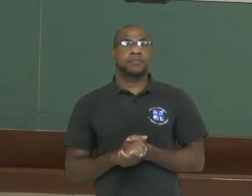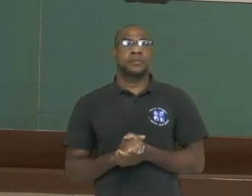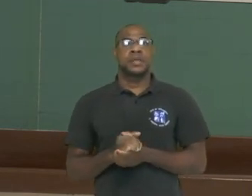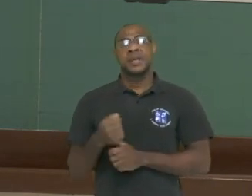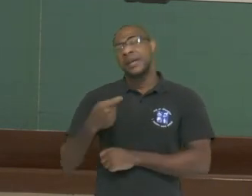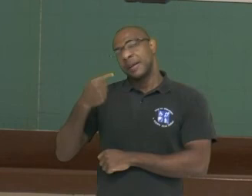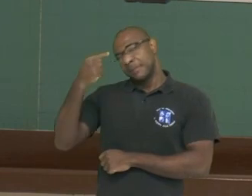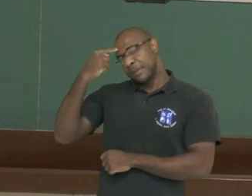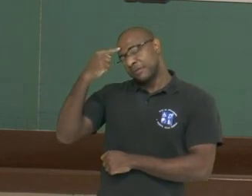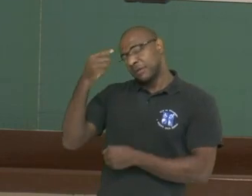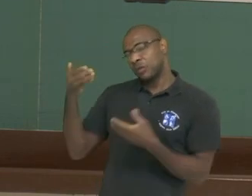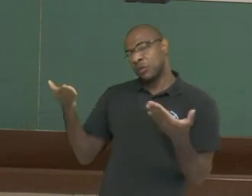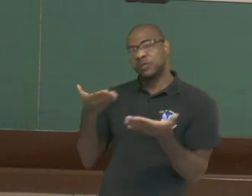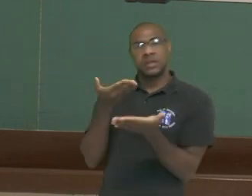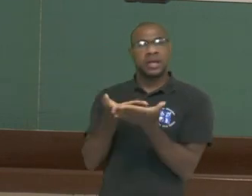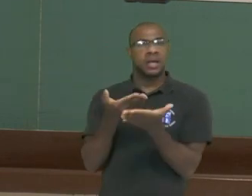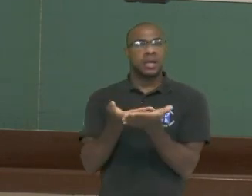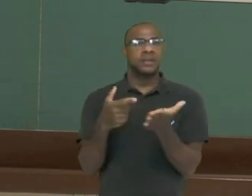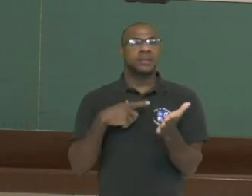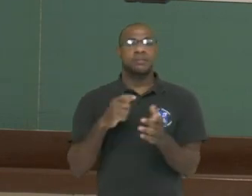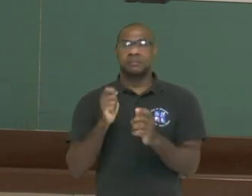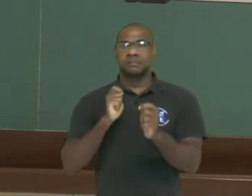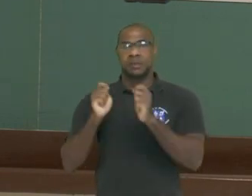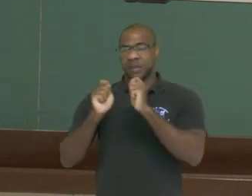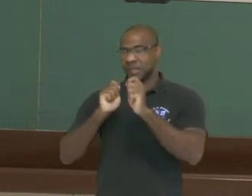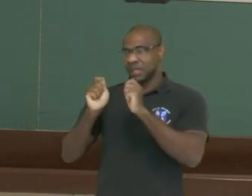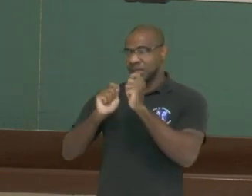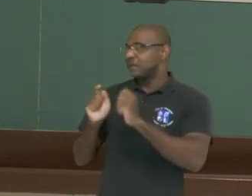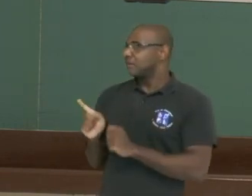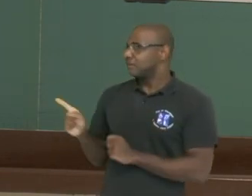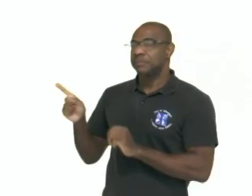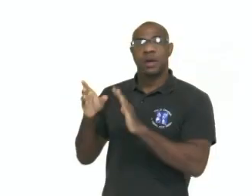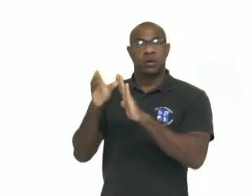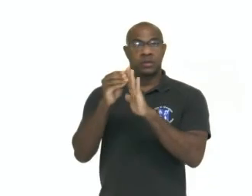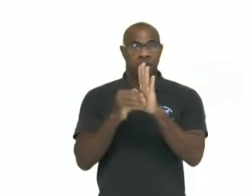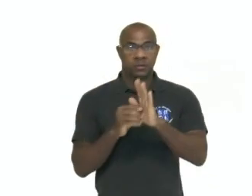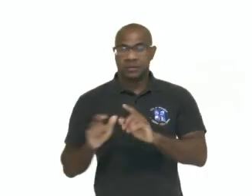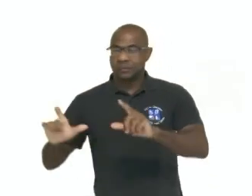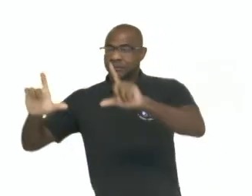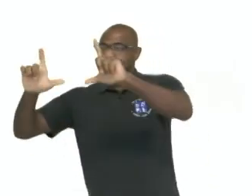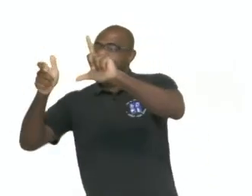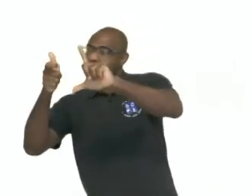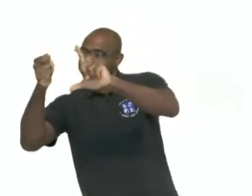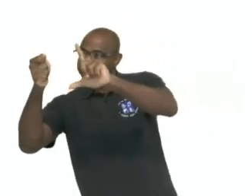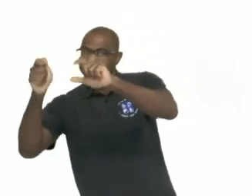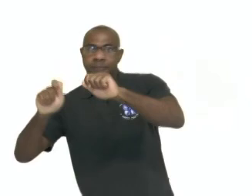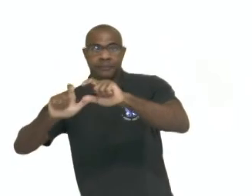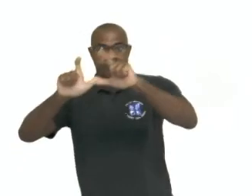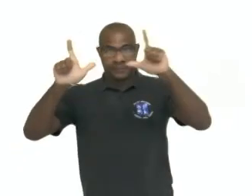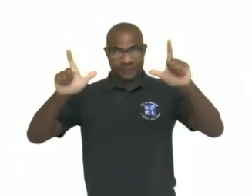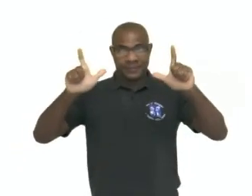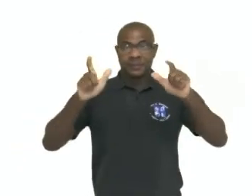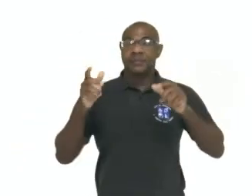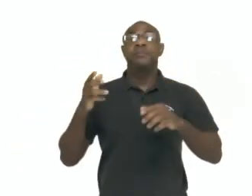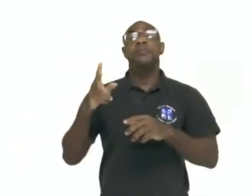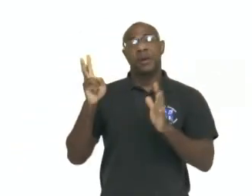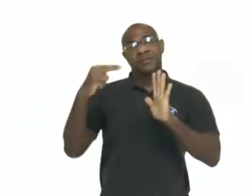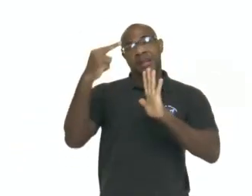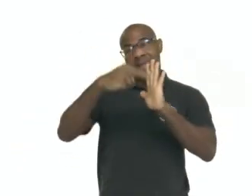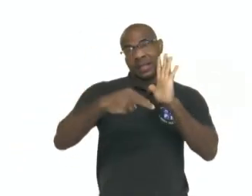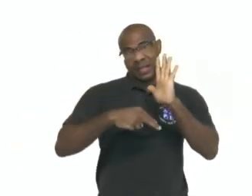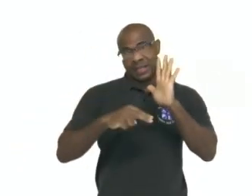Pensando sobre a aula, trouxe aqui uma reportagem. Para acessar o conteúdo completo, você pode estar utilizando o QR Code aqui com a